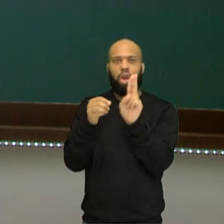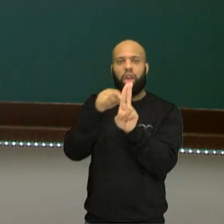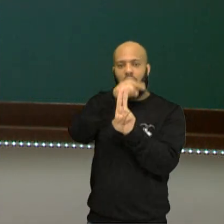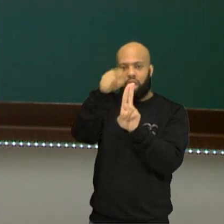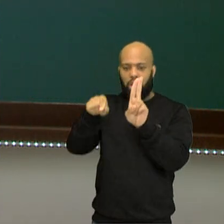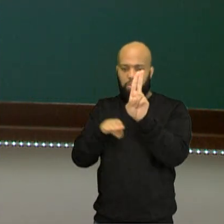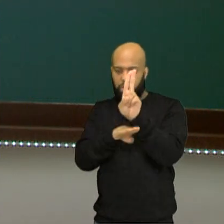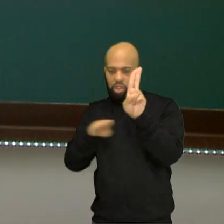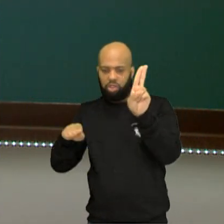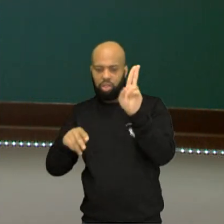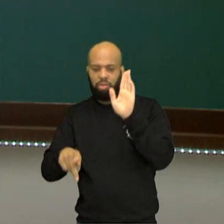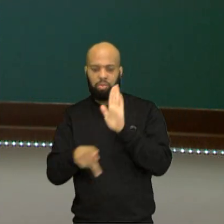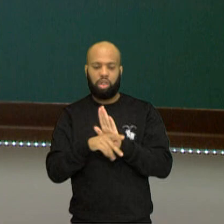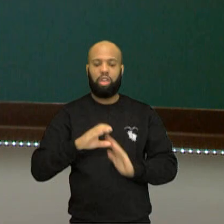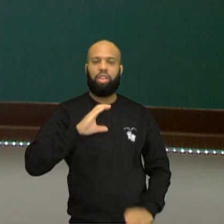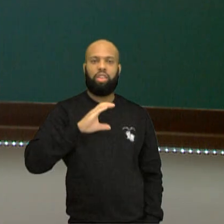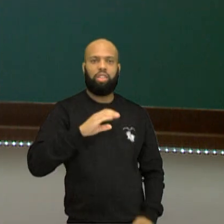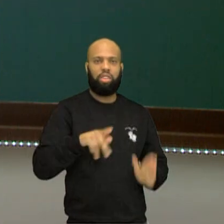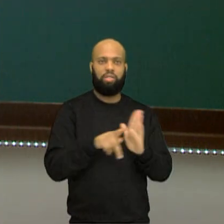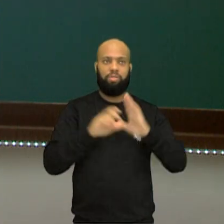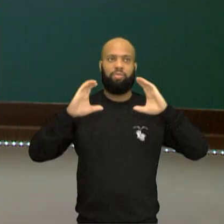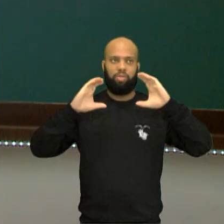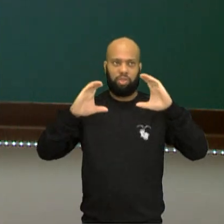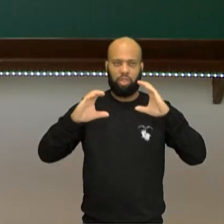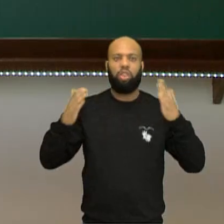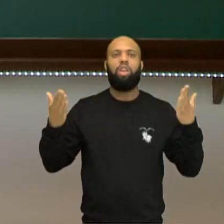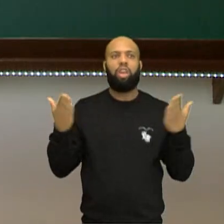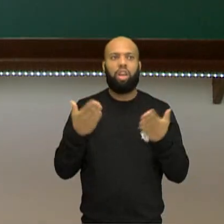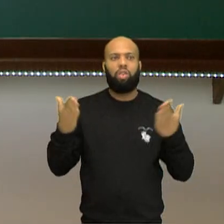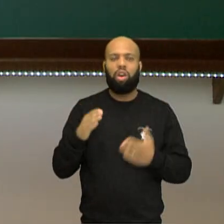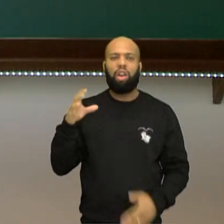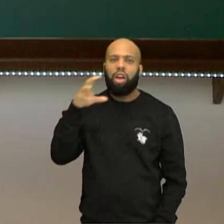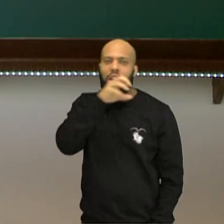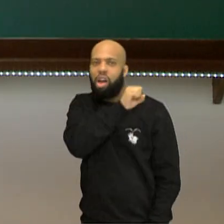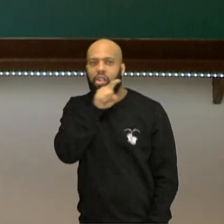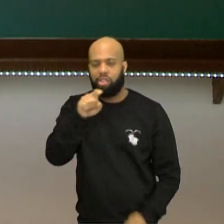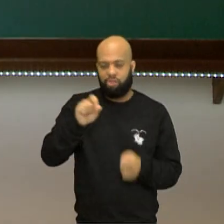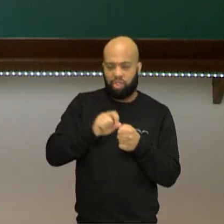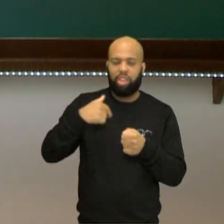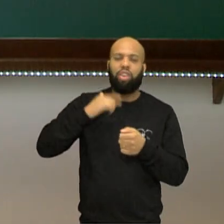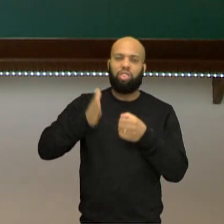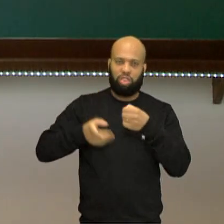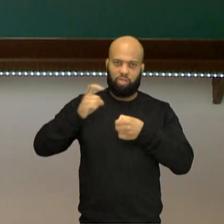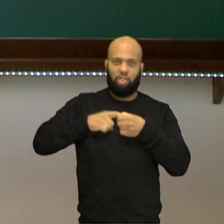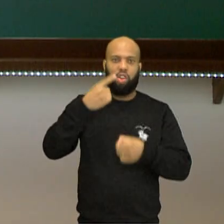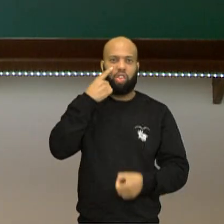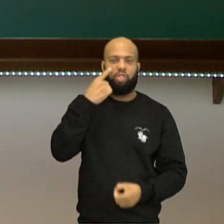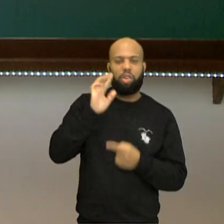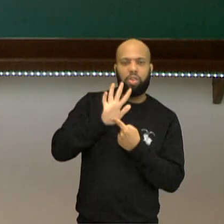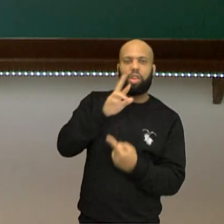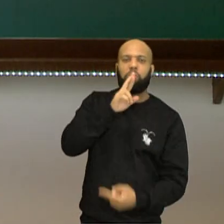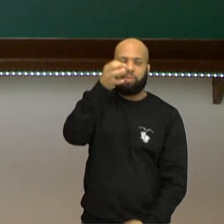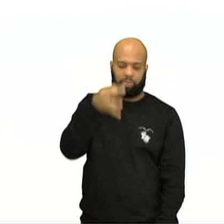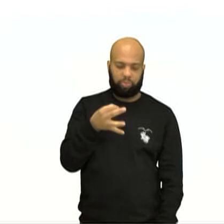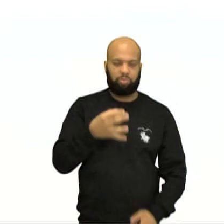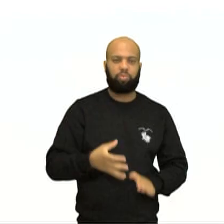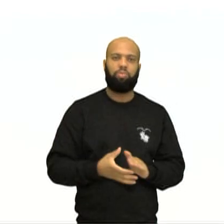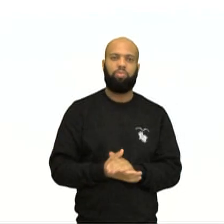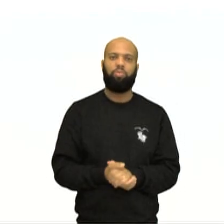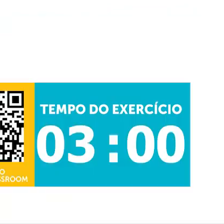pelo parâmetro c dessa função. Então, bem rapidinho para vocês fazerem, a gente já volta para verificar a resposta.